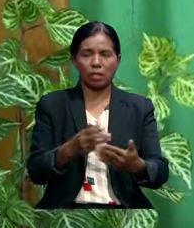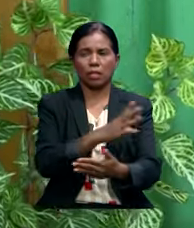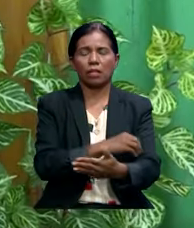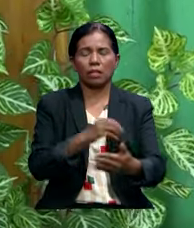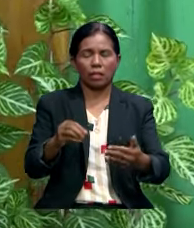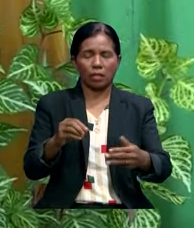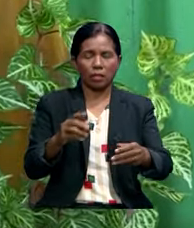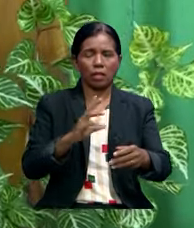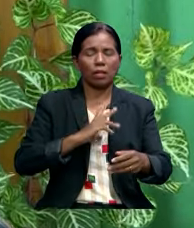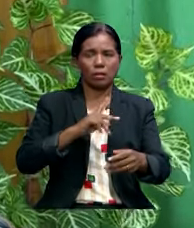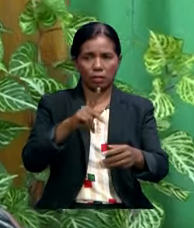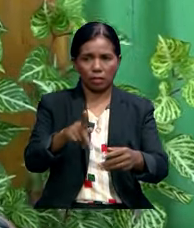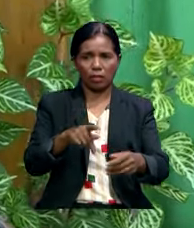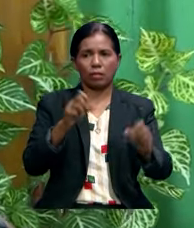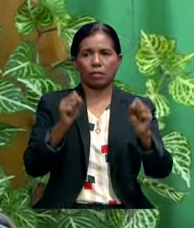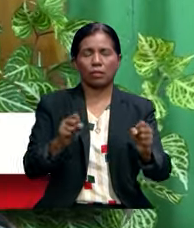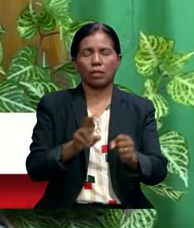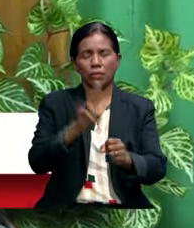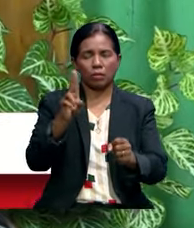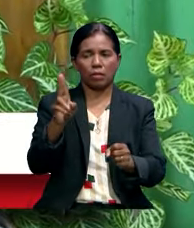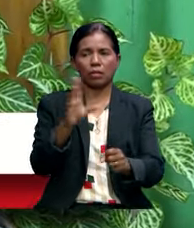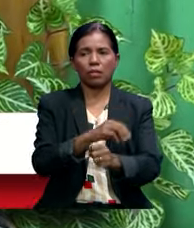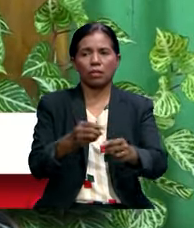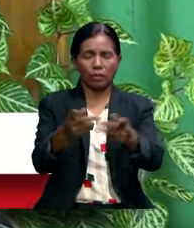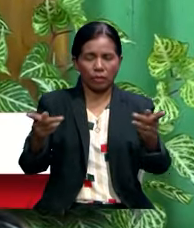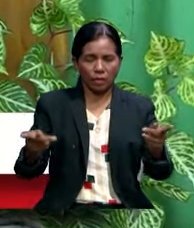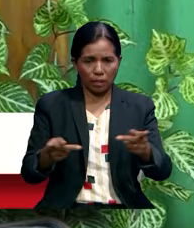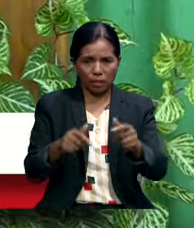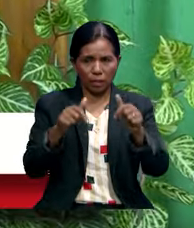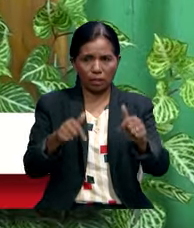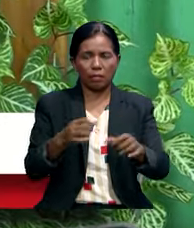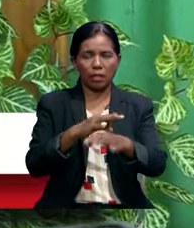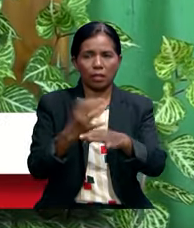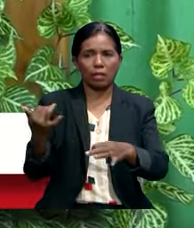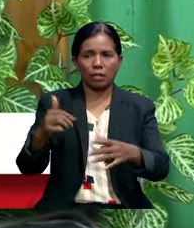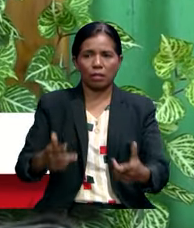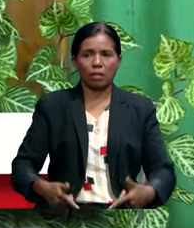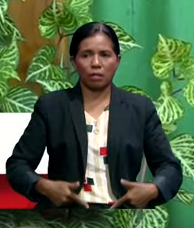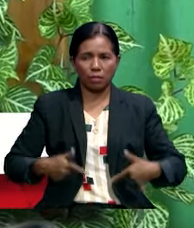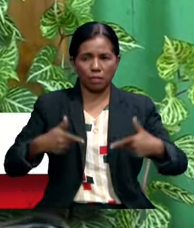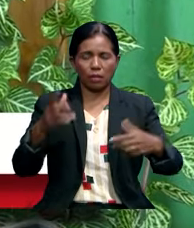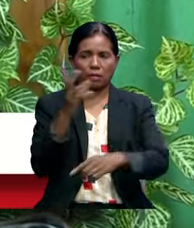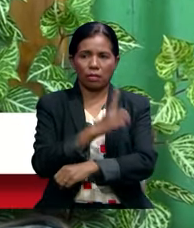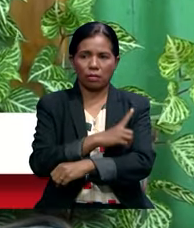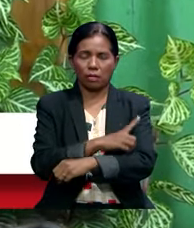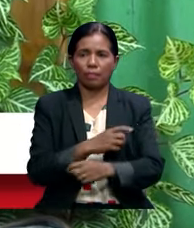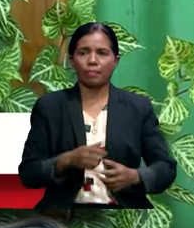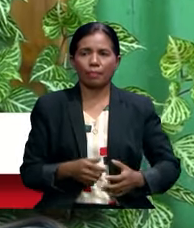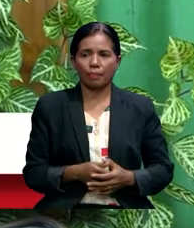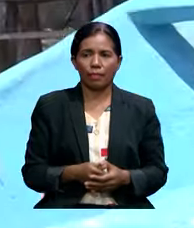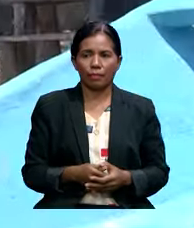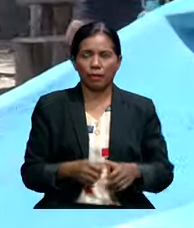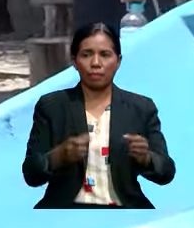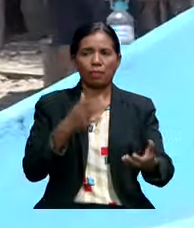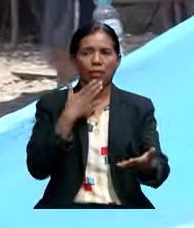iha be jago nemos, bele aproveita movimento ne bele hadia sirene moris lor lor ninia. Ne